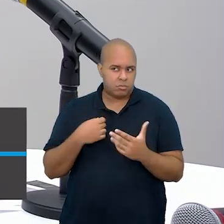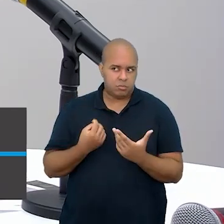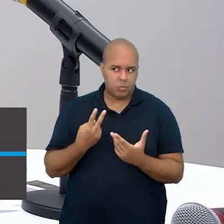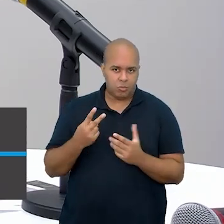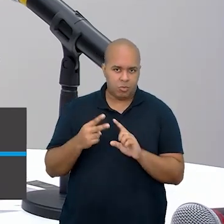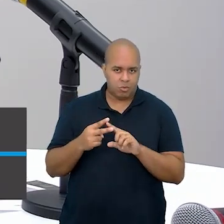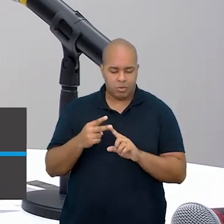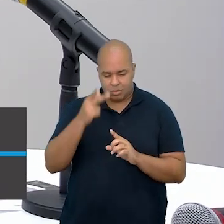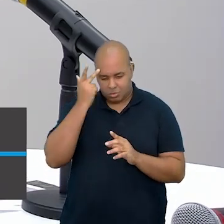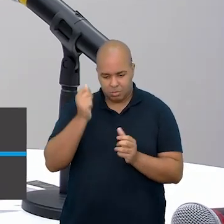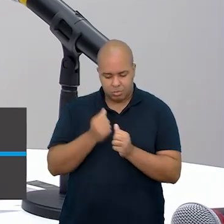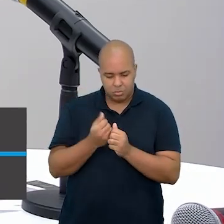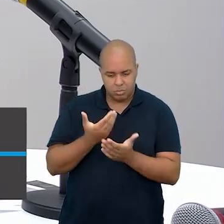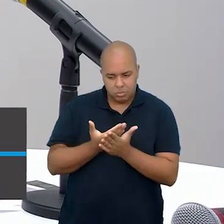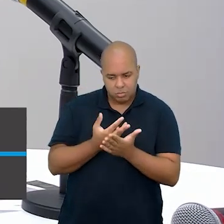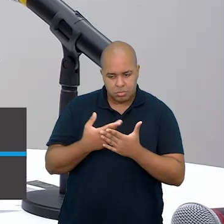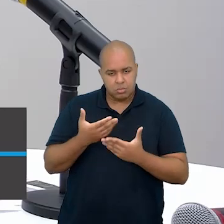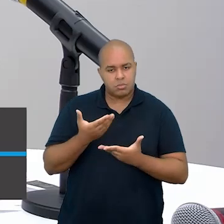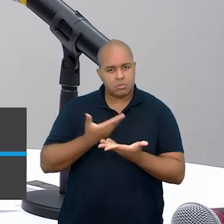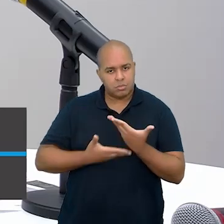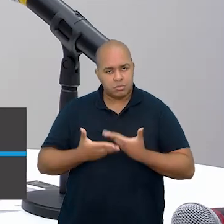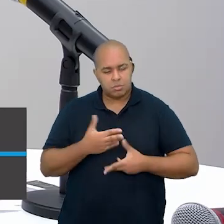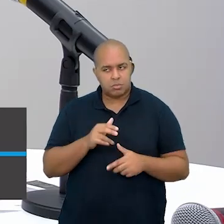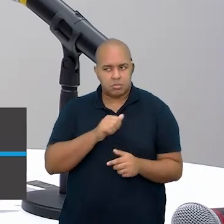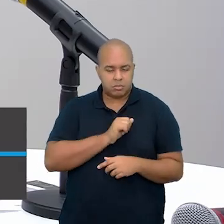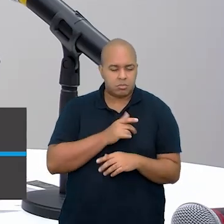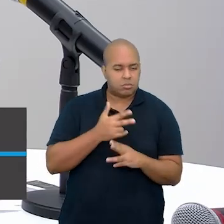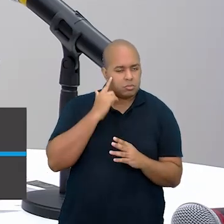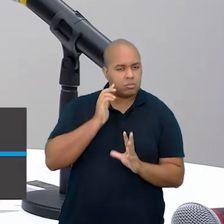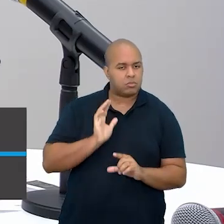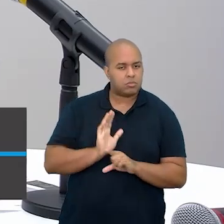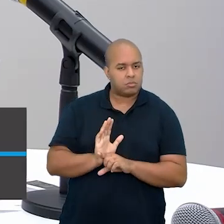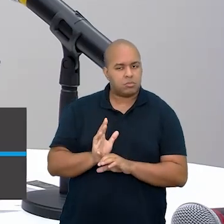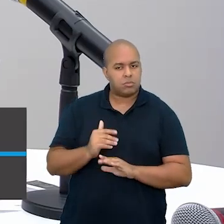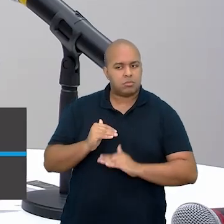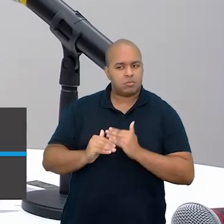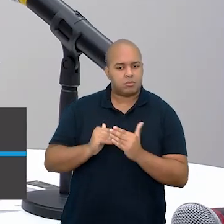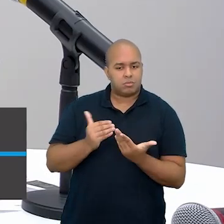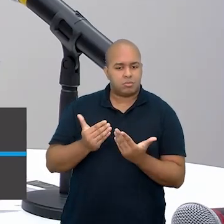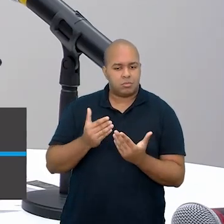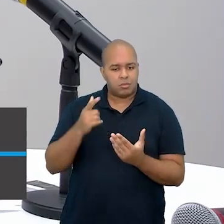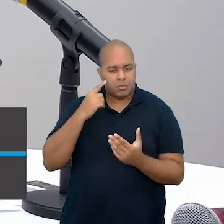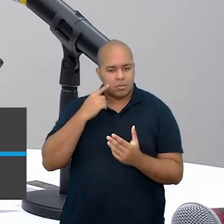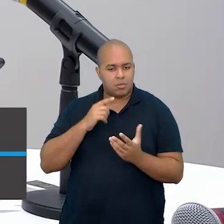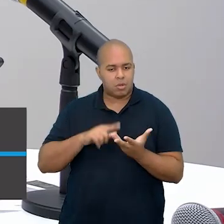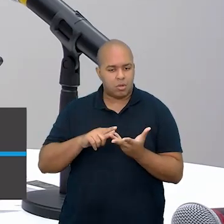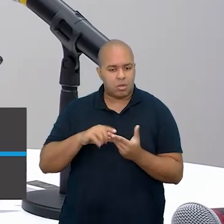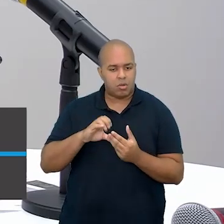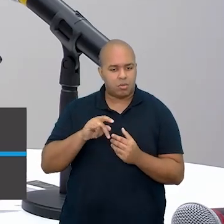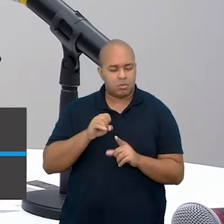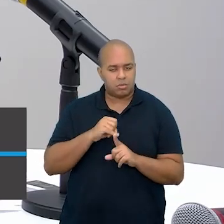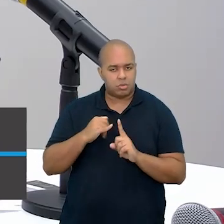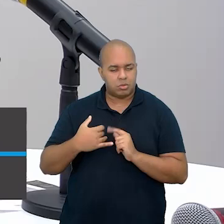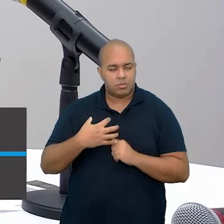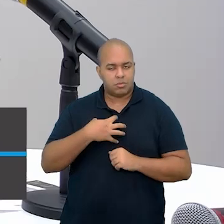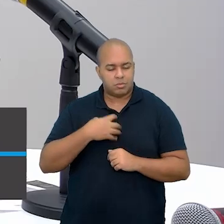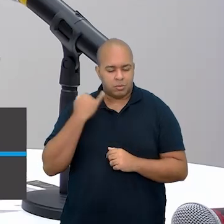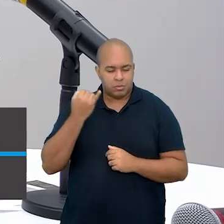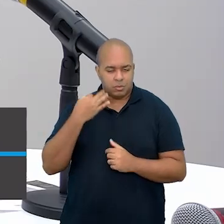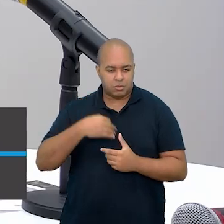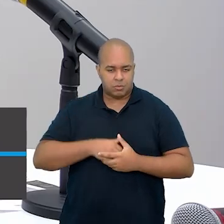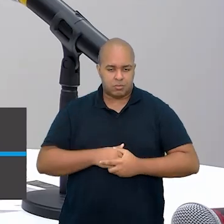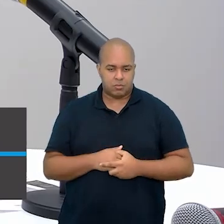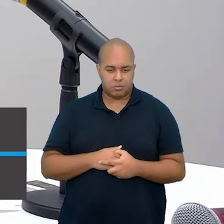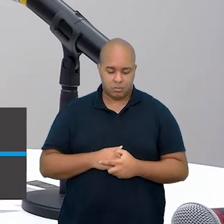que estimula bastante, né, a interação entre os estudantes, né? Essa questão das competências socioemocionais é muito